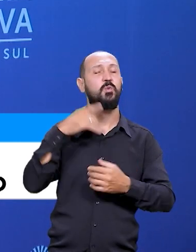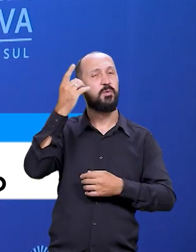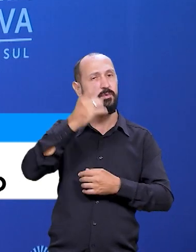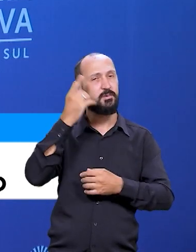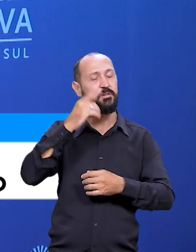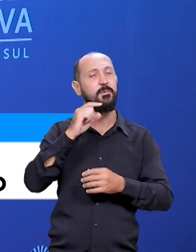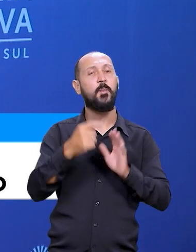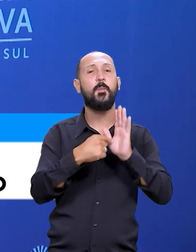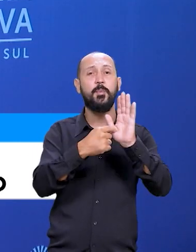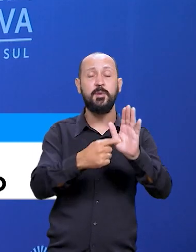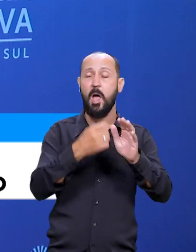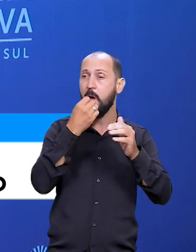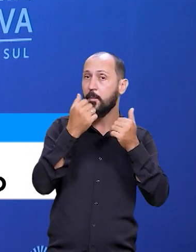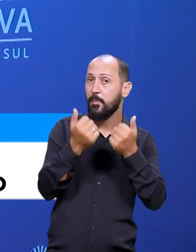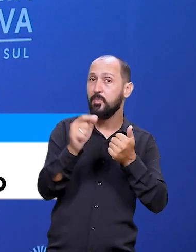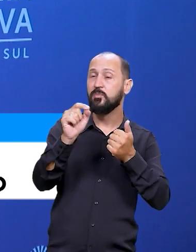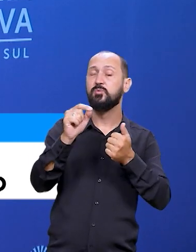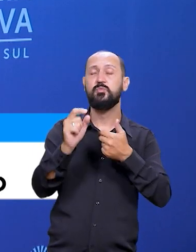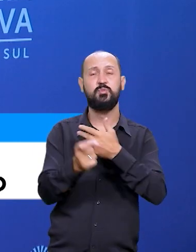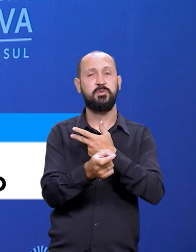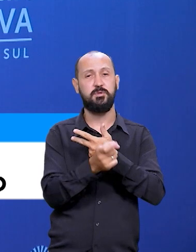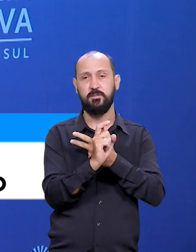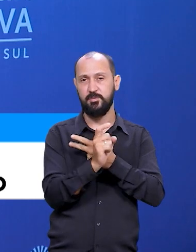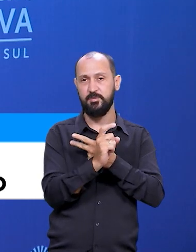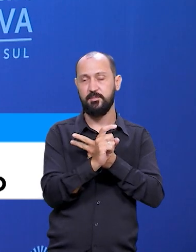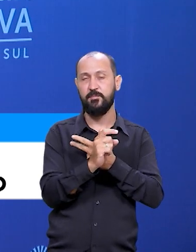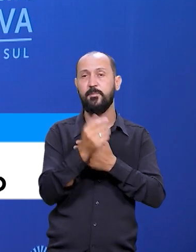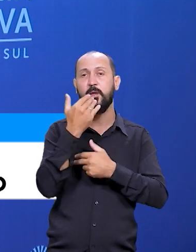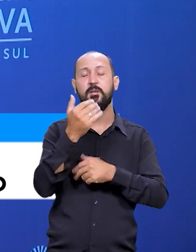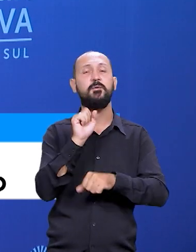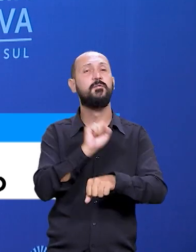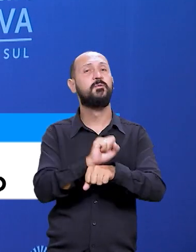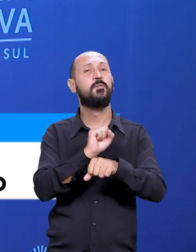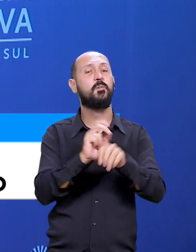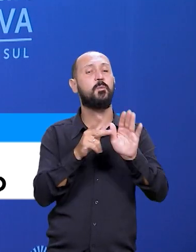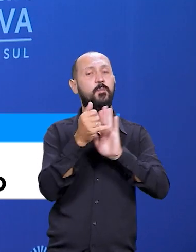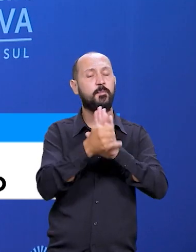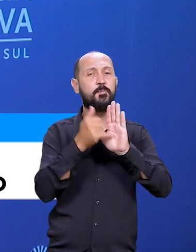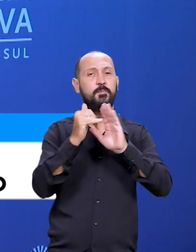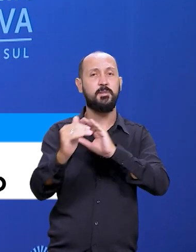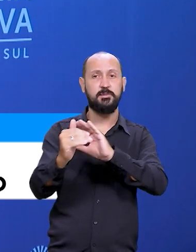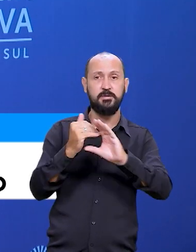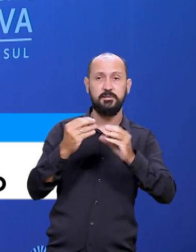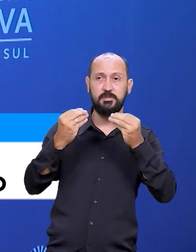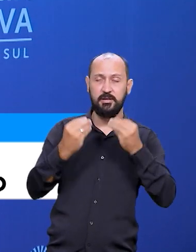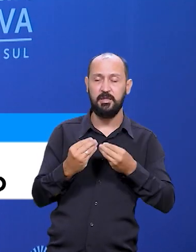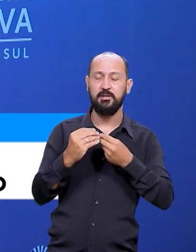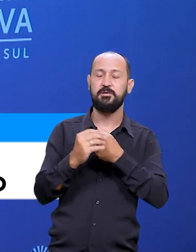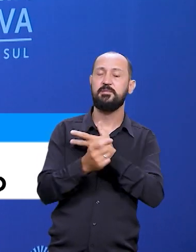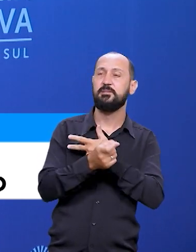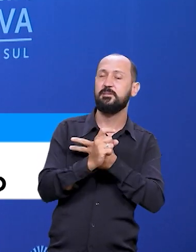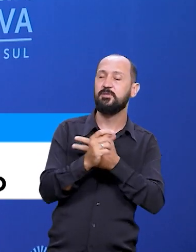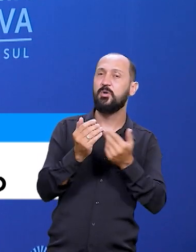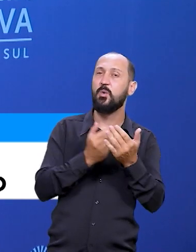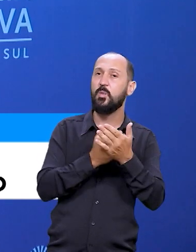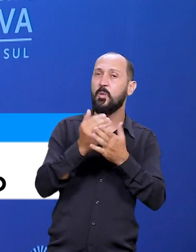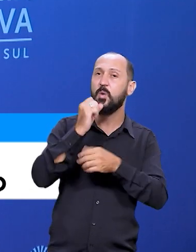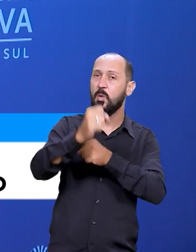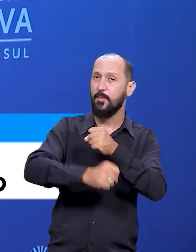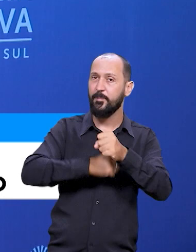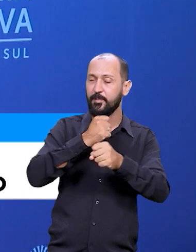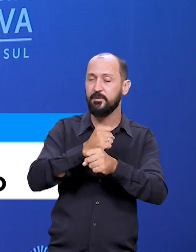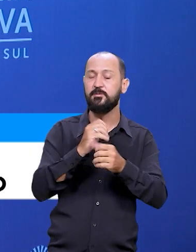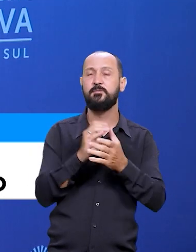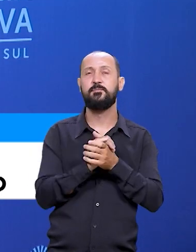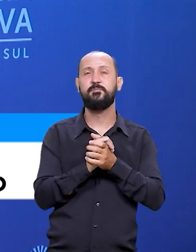aposentados. Conforme o deputado, com a sinalização positiva do Poder Executivo, ele espera que um projeto seja encaminhado à Alemes